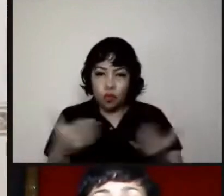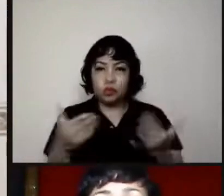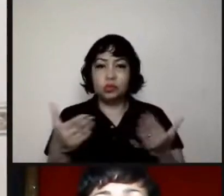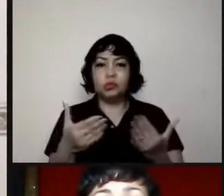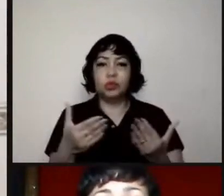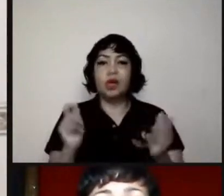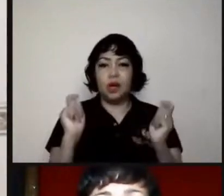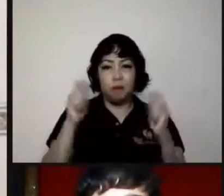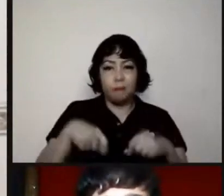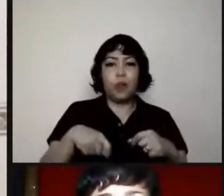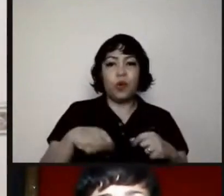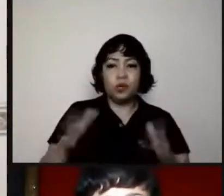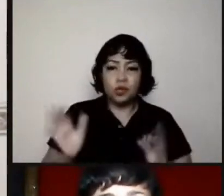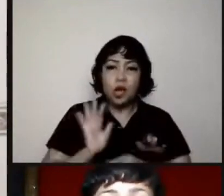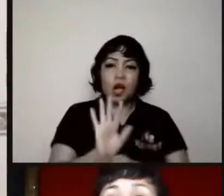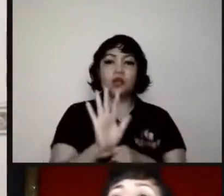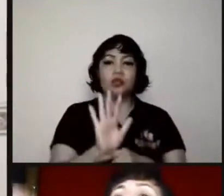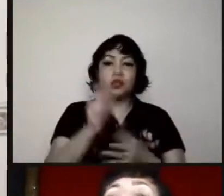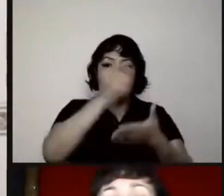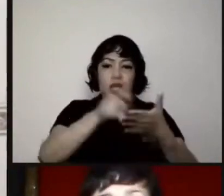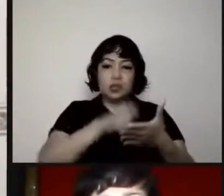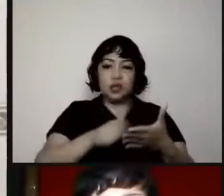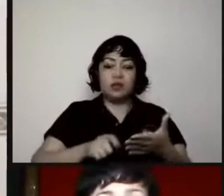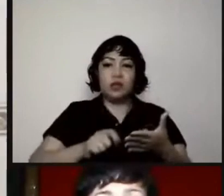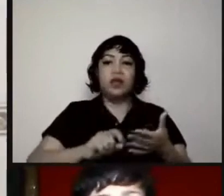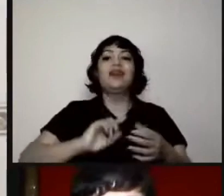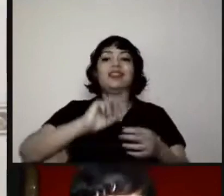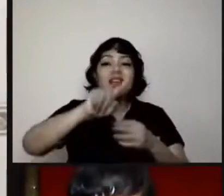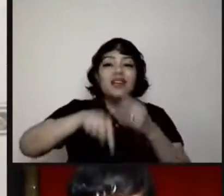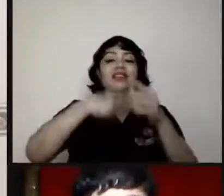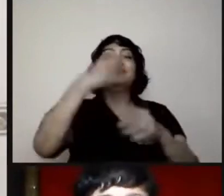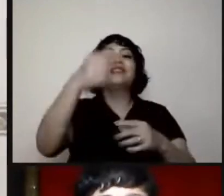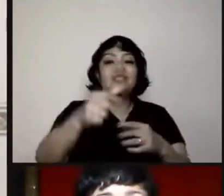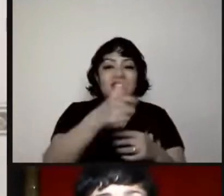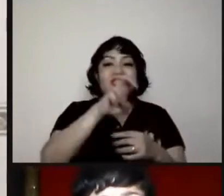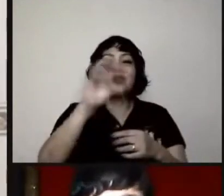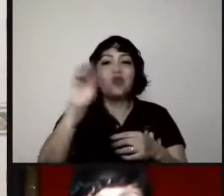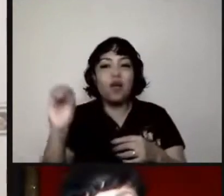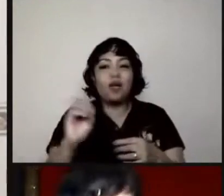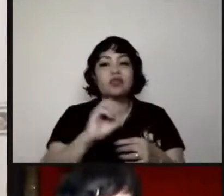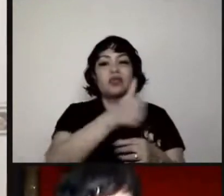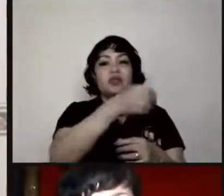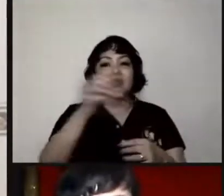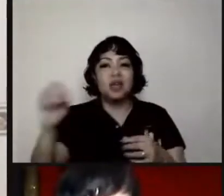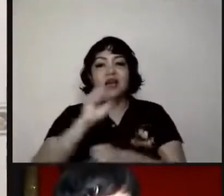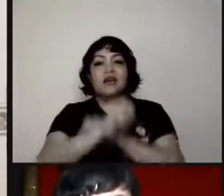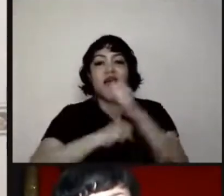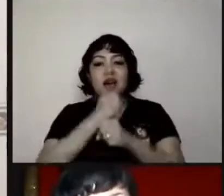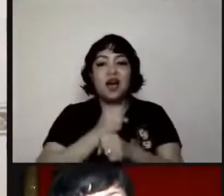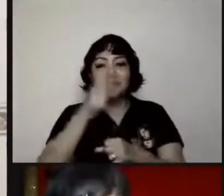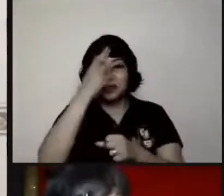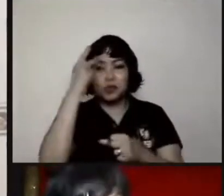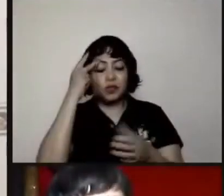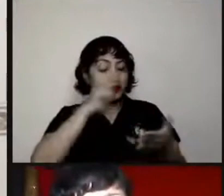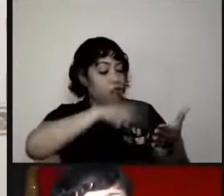ele pode ajudar a escrever essa história para daqui 50 anos, 100 anos, as pessoas que forem ler vão ler da